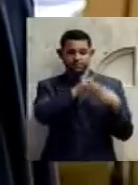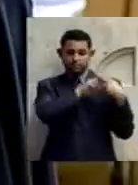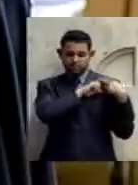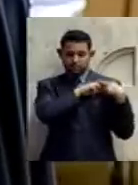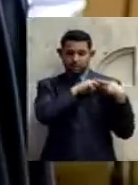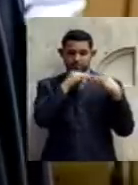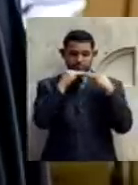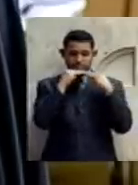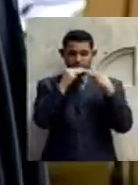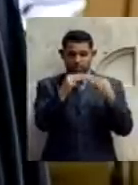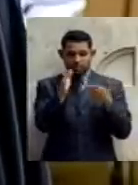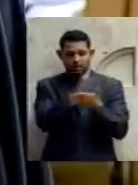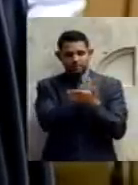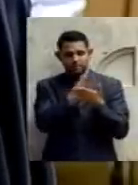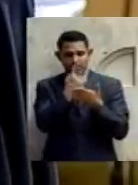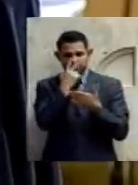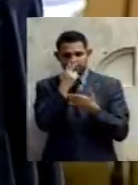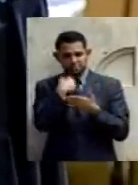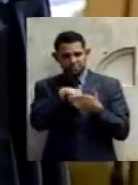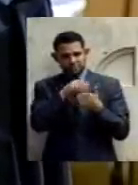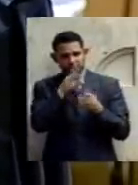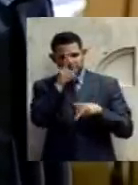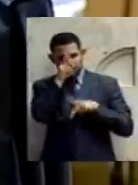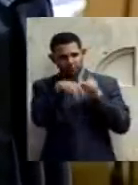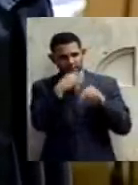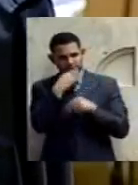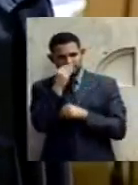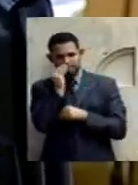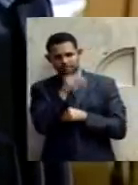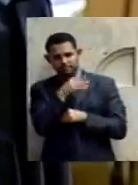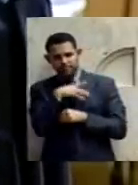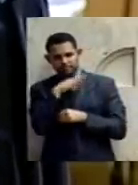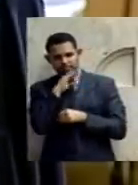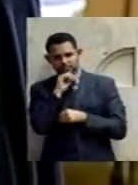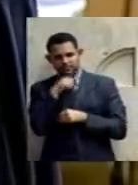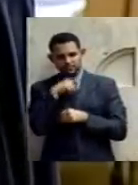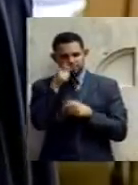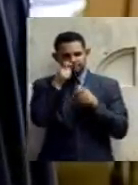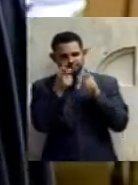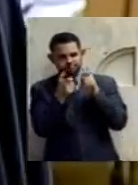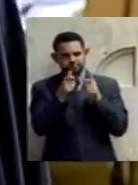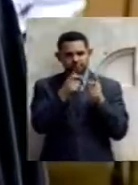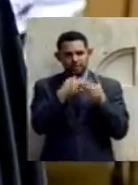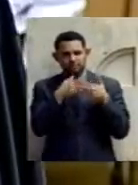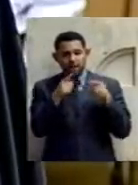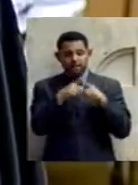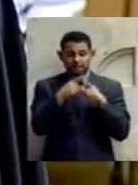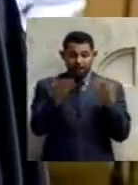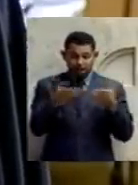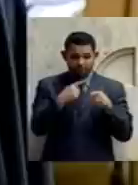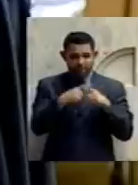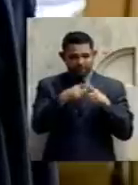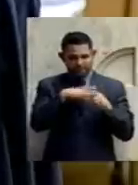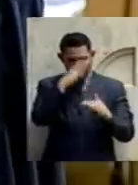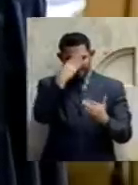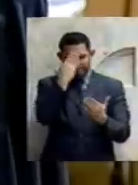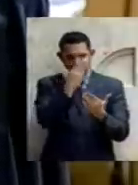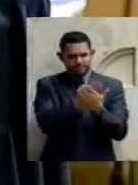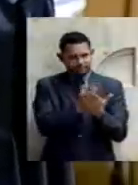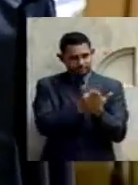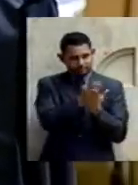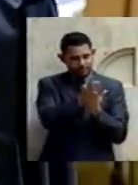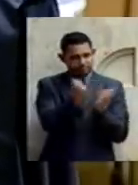Seu descrédito acaba sendo o descrédito dos demais poderes, pois lhe cabe, inclusive, harmonizar a relação entre